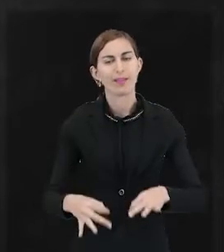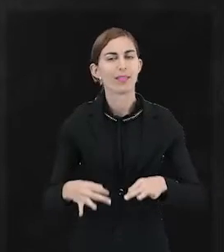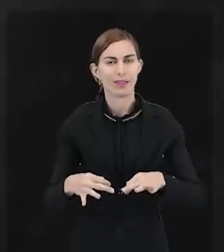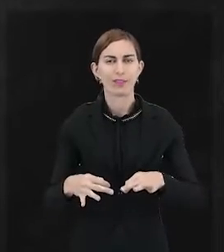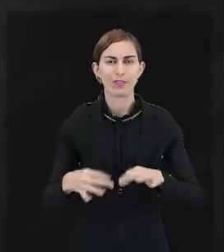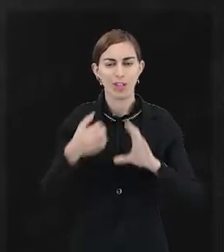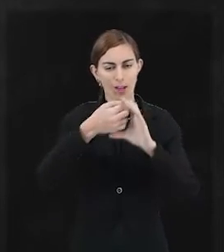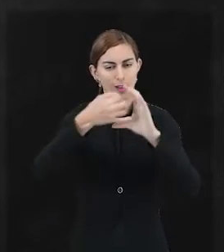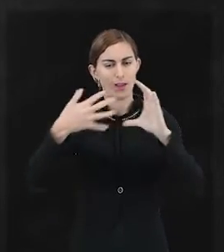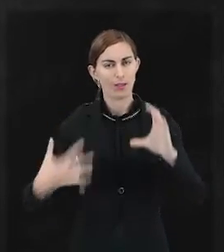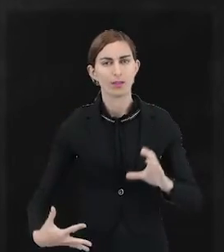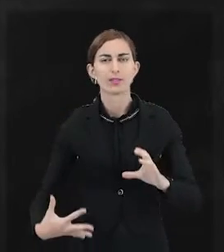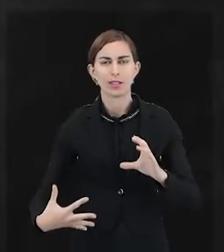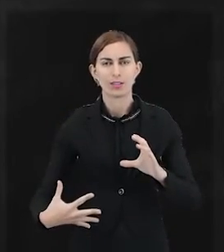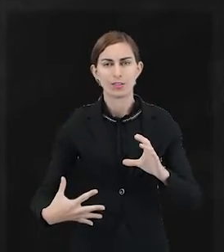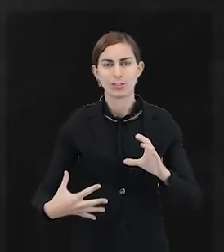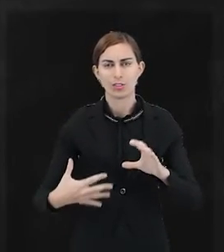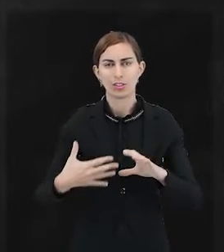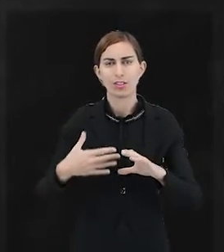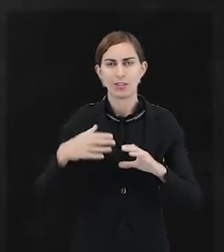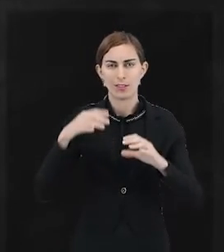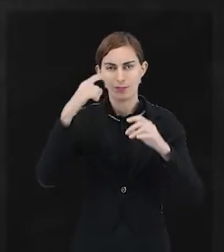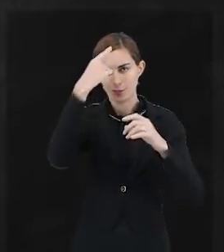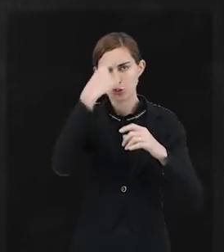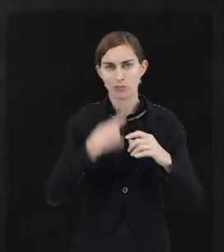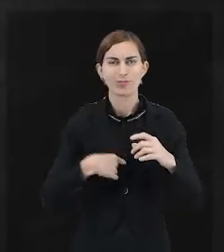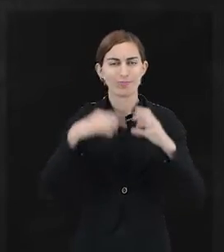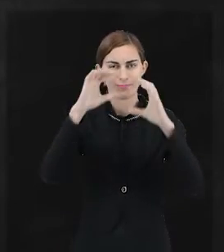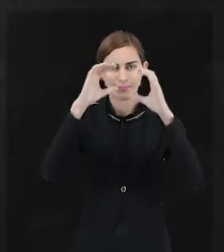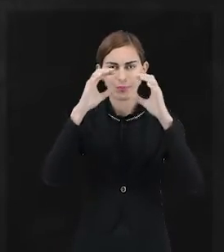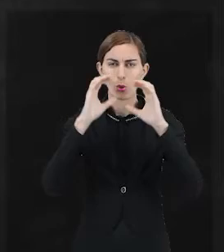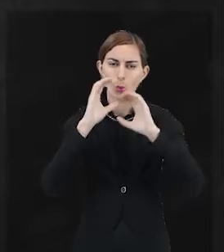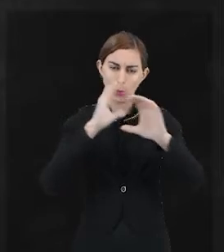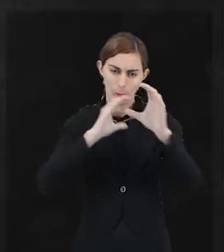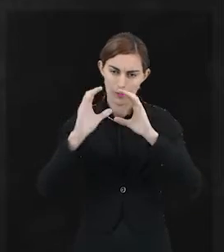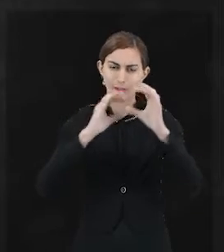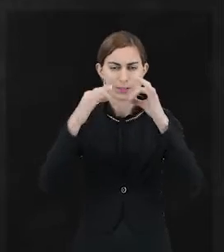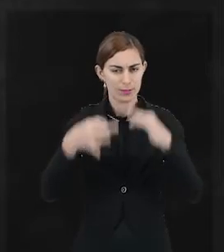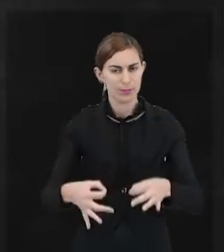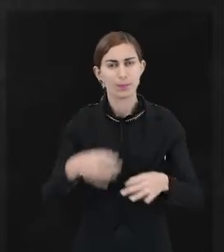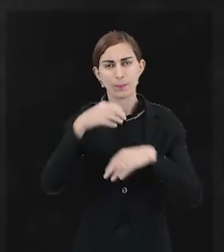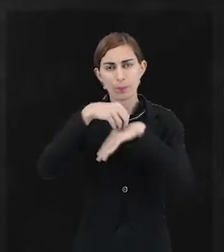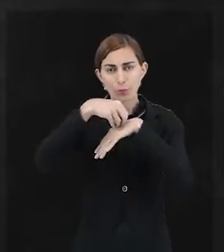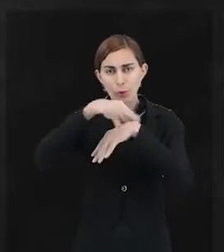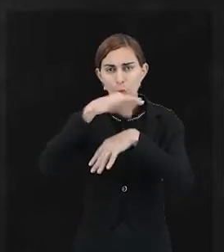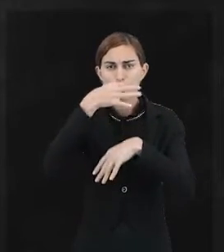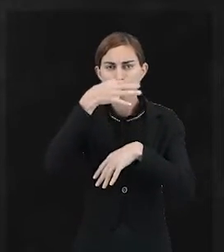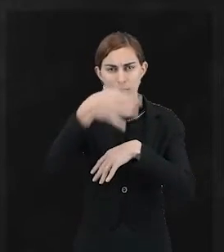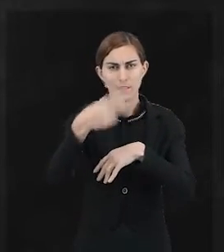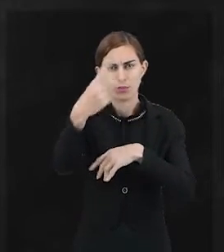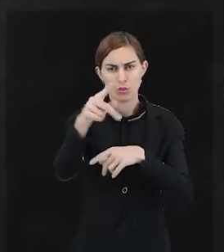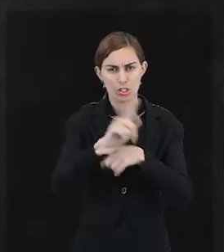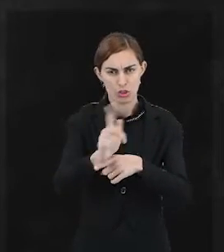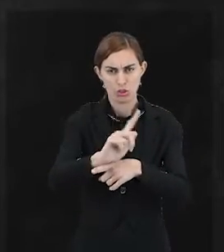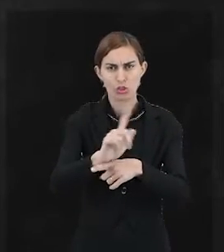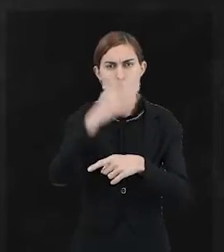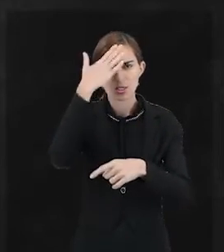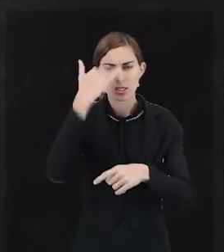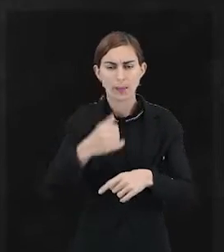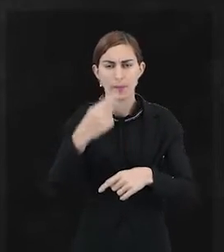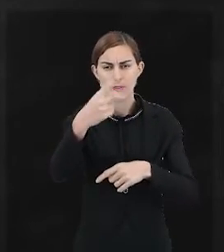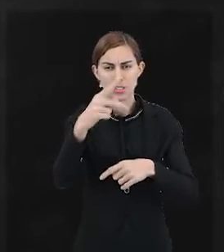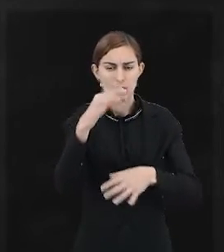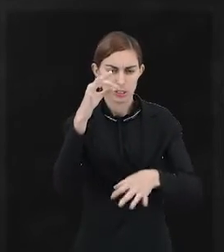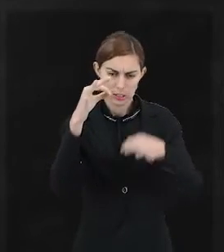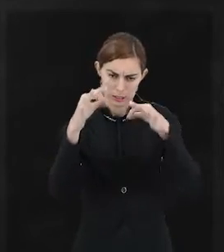são as características do estilo de comunicação assertivo. Uma dica para você, gestor, saber que está sendo assertivo na